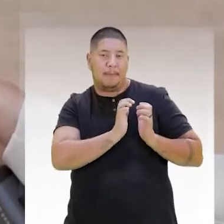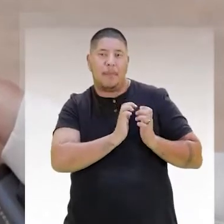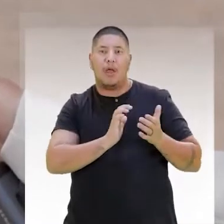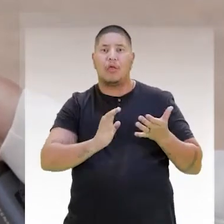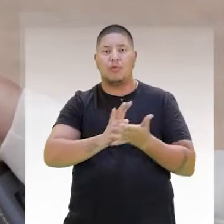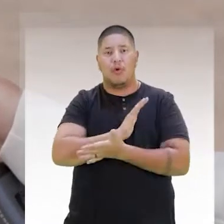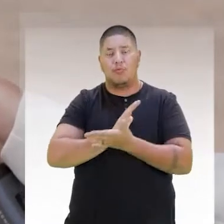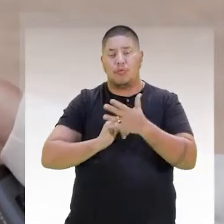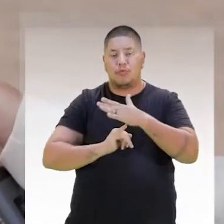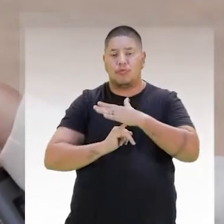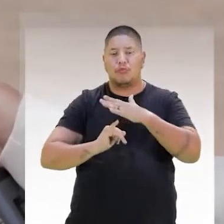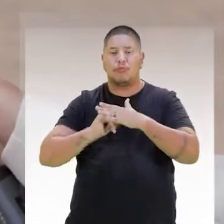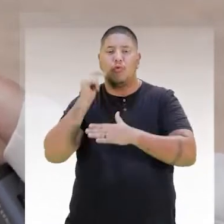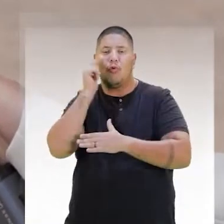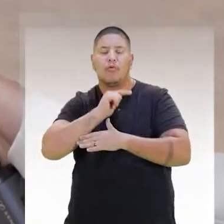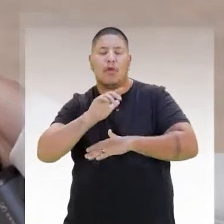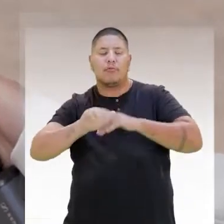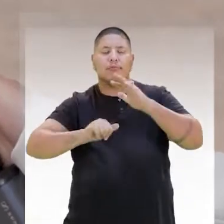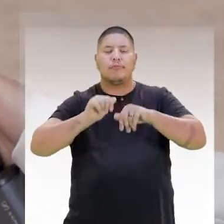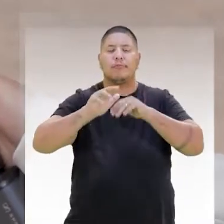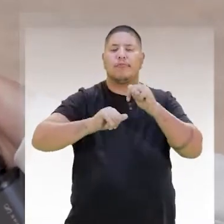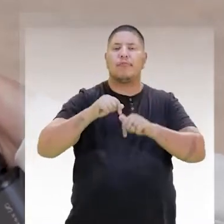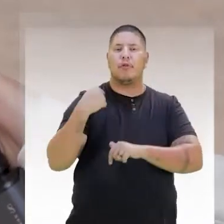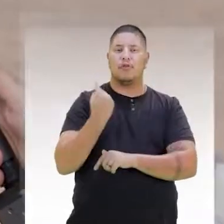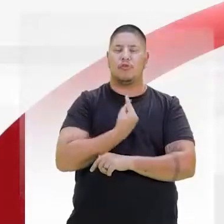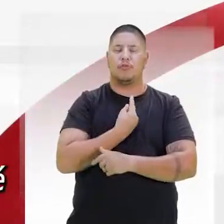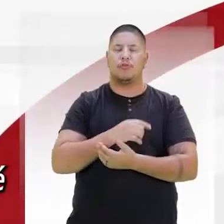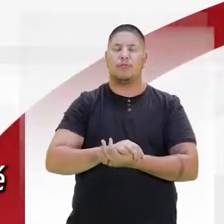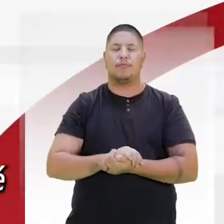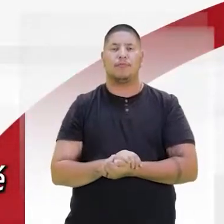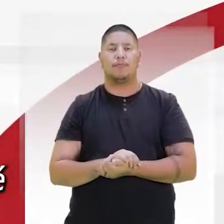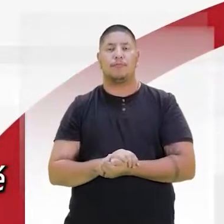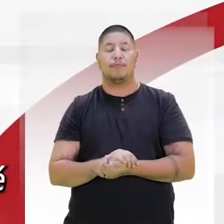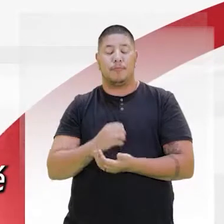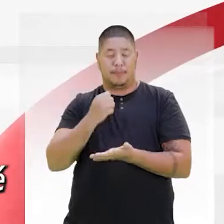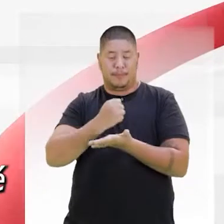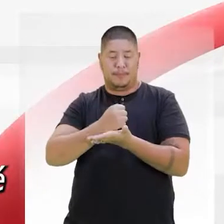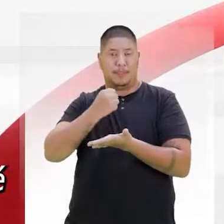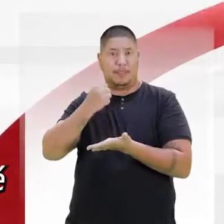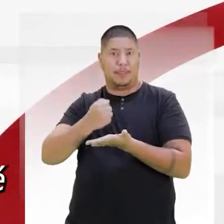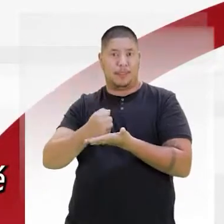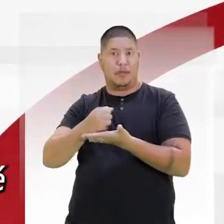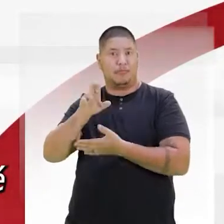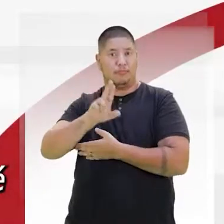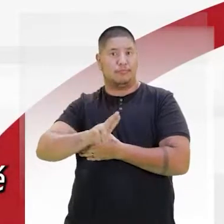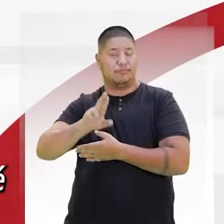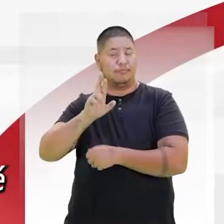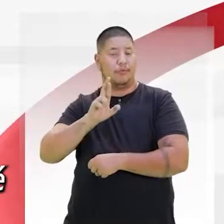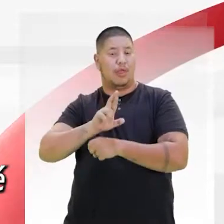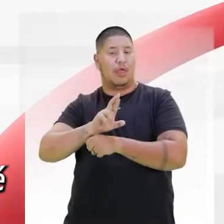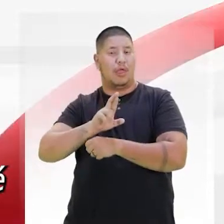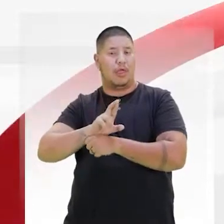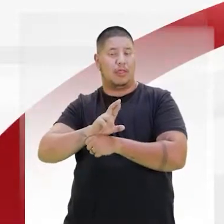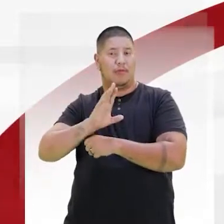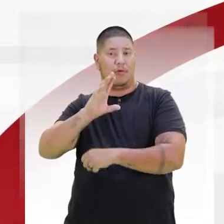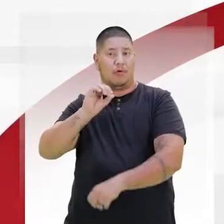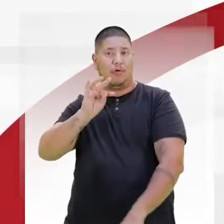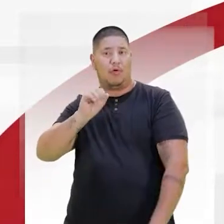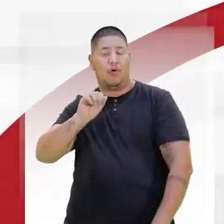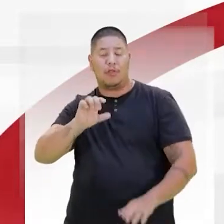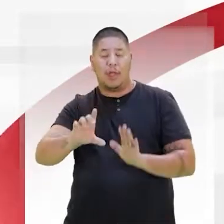algumas também que conseguem fazer esse recrutamento para a gente. A contratação por meio da cota legal é determinada pela